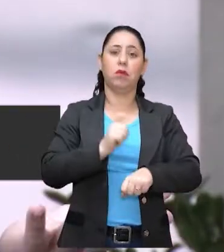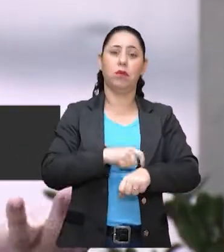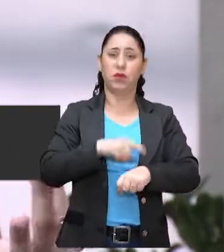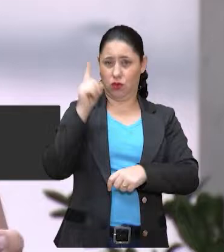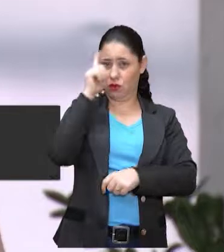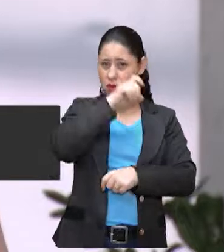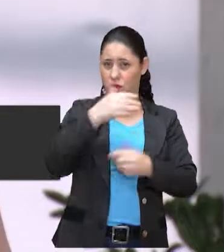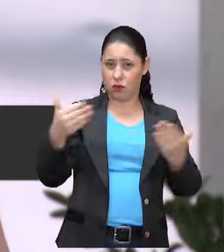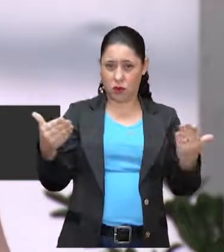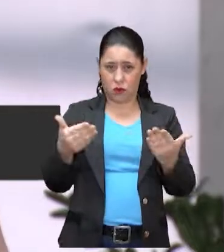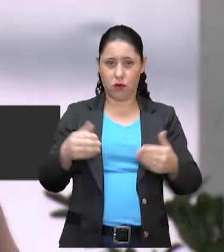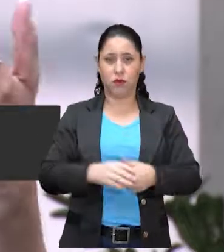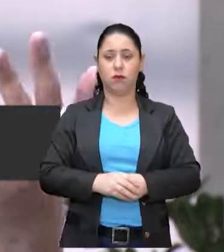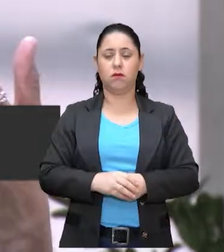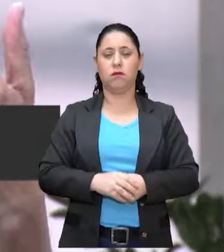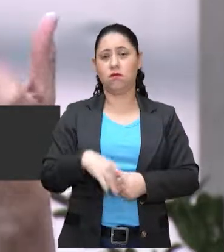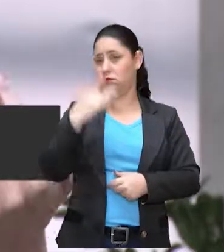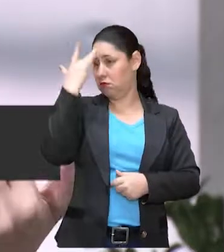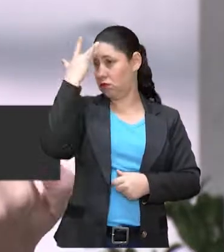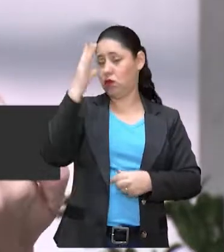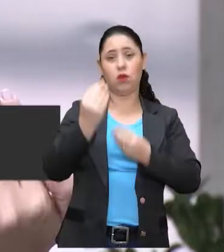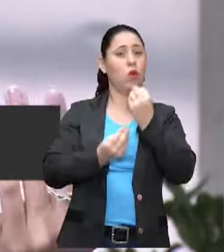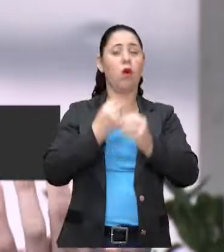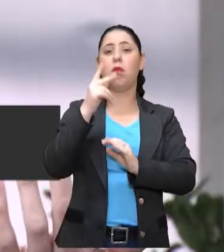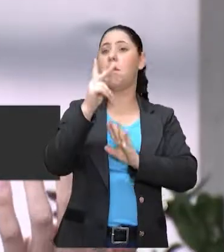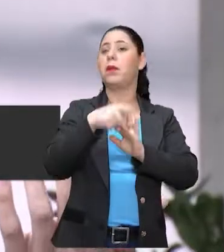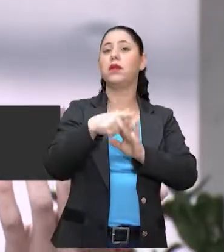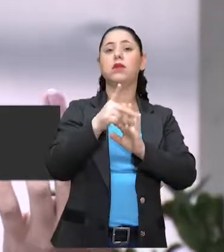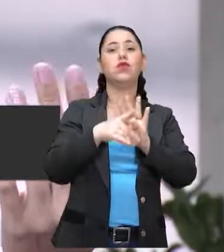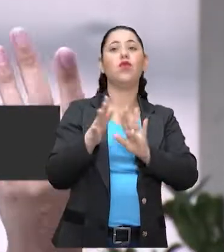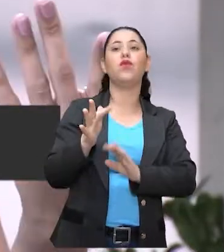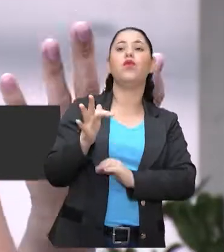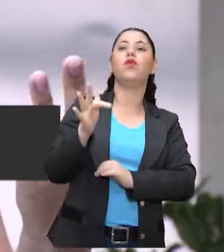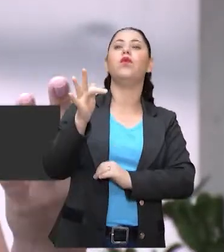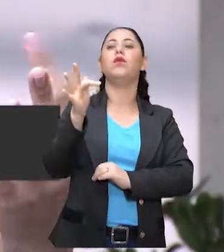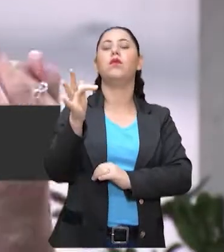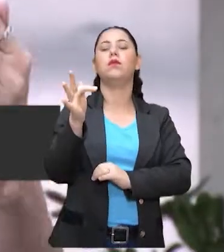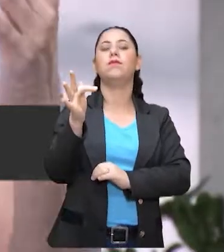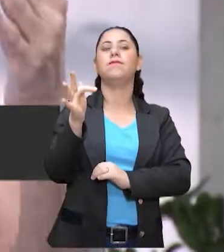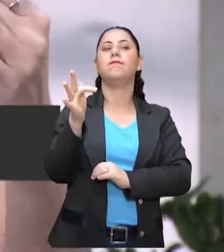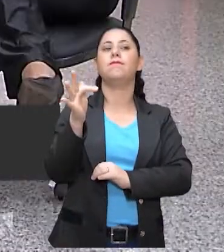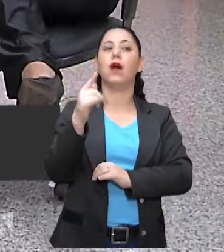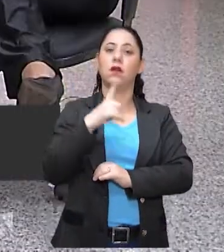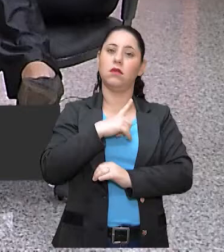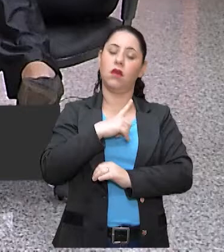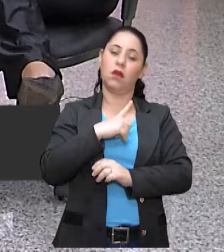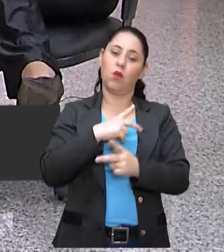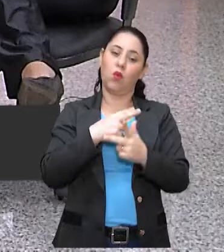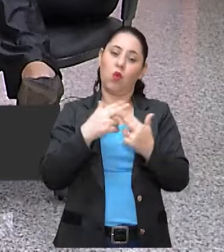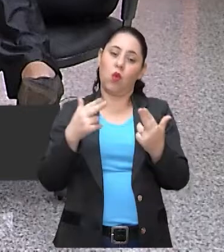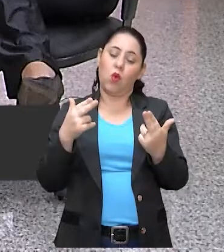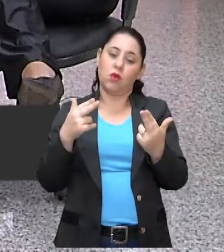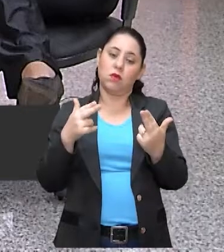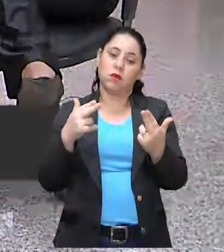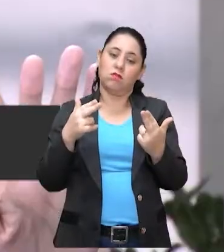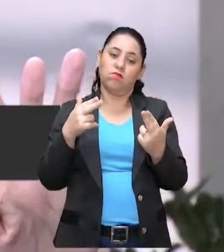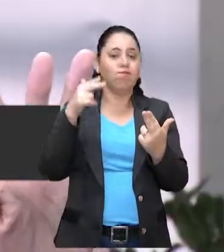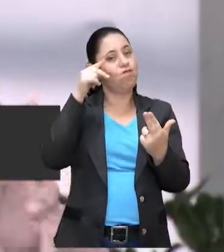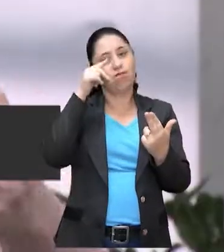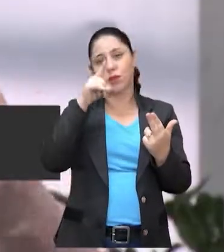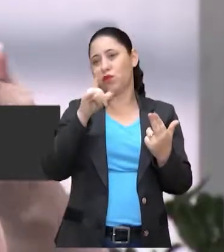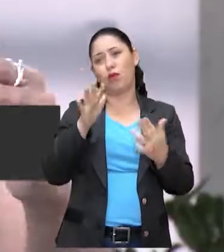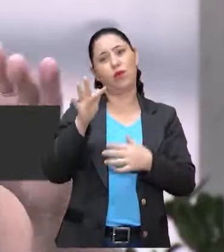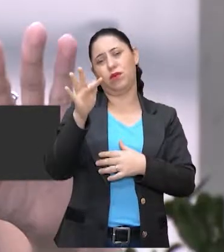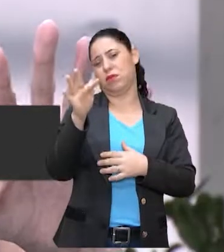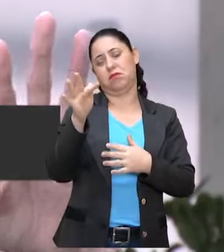como essa, eu não sei como é que eu vou planejar para o futuro. Bom, tem coisas que estão além do nosso alcance.